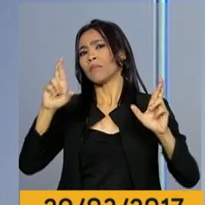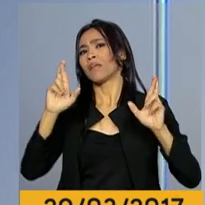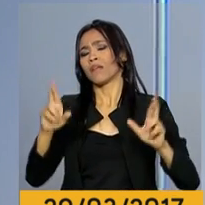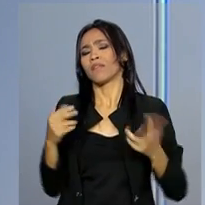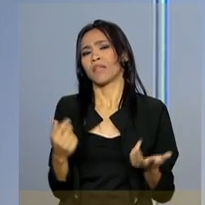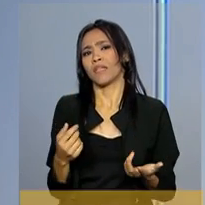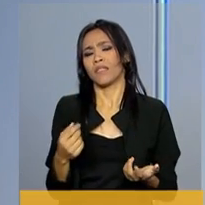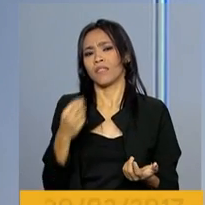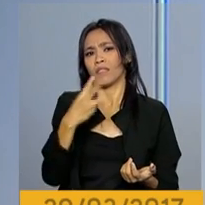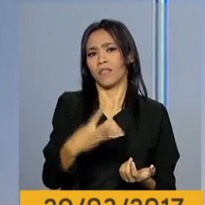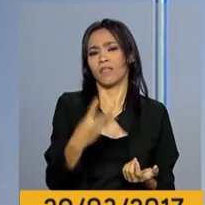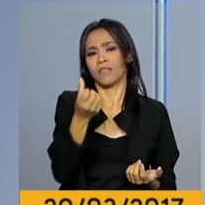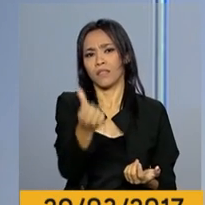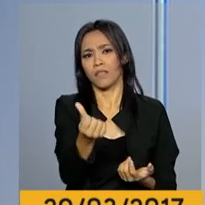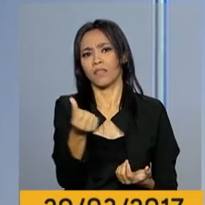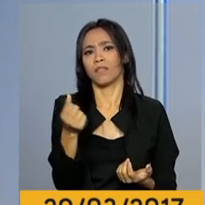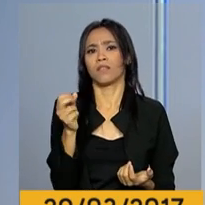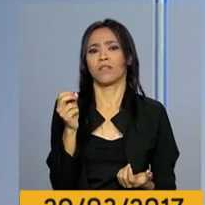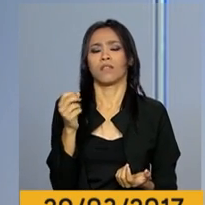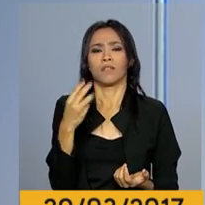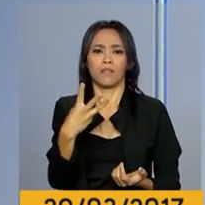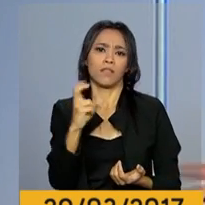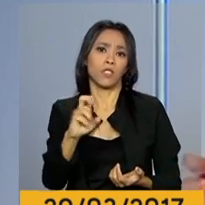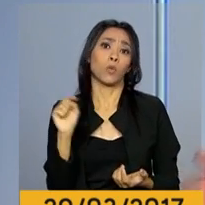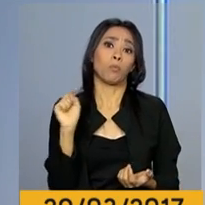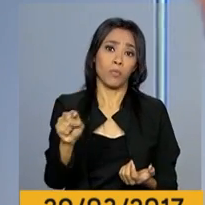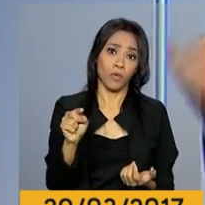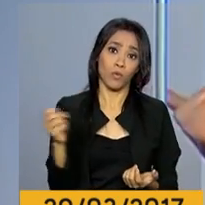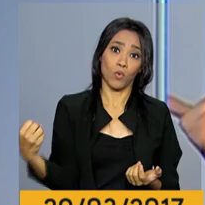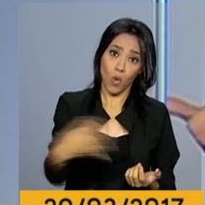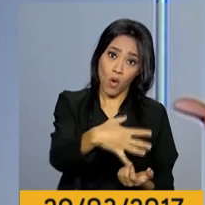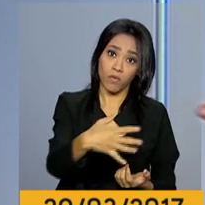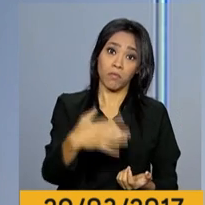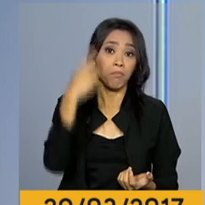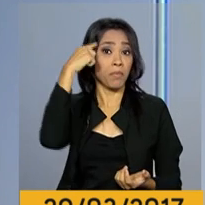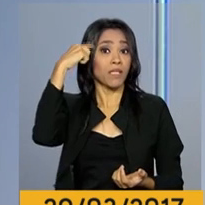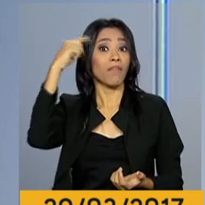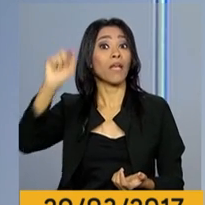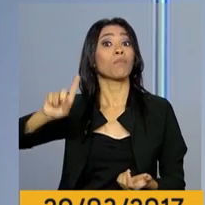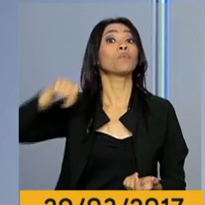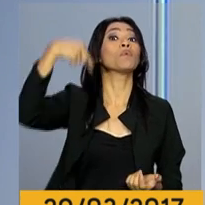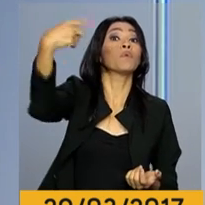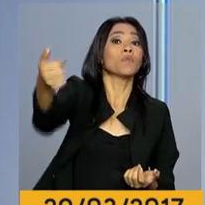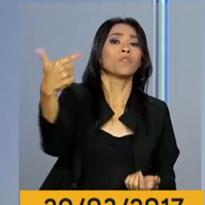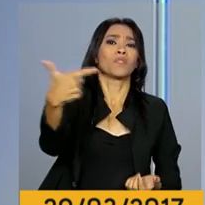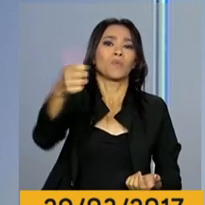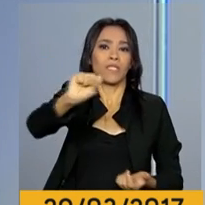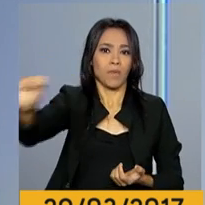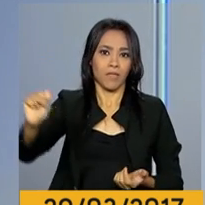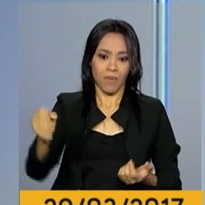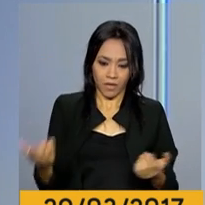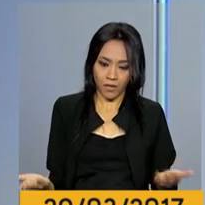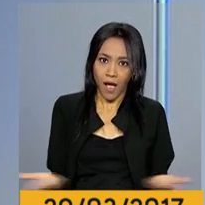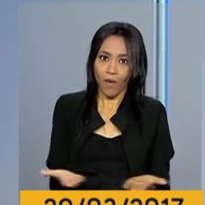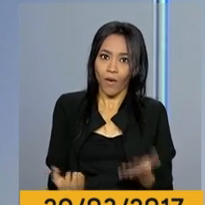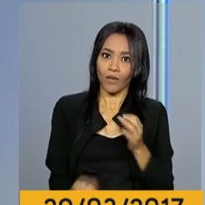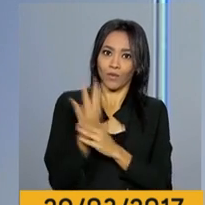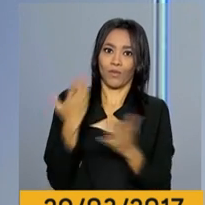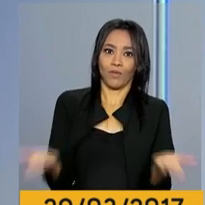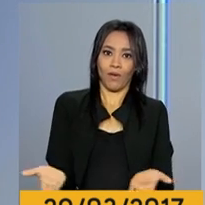mil novos empregos surge agora é muito provável